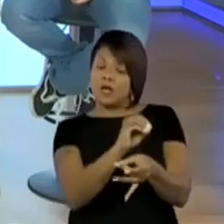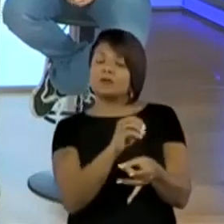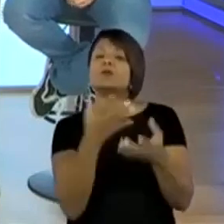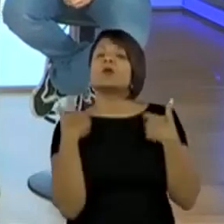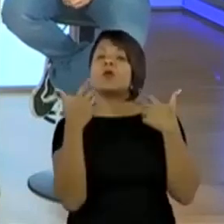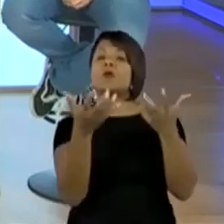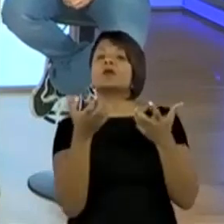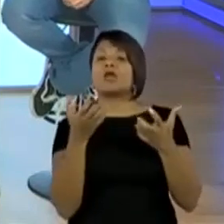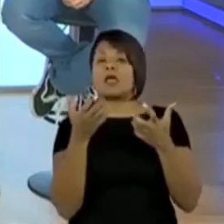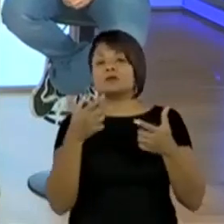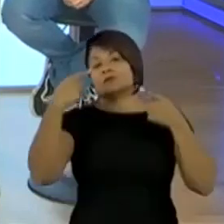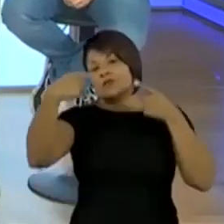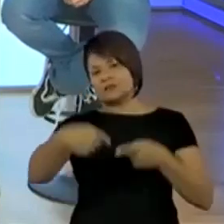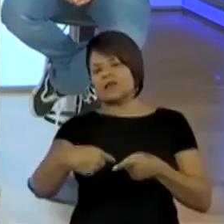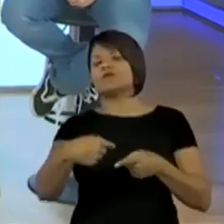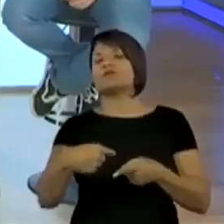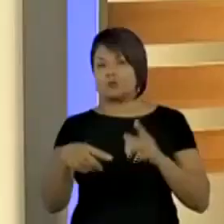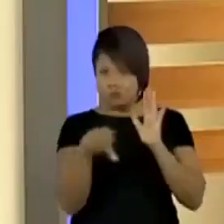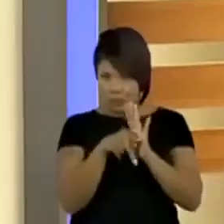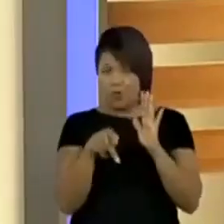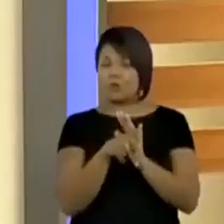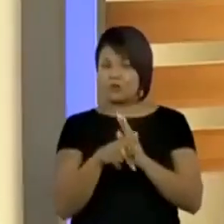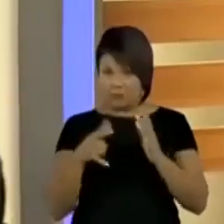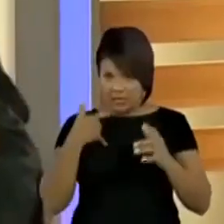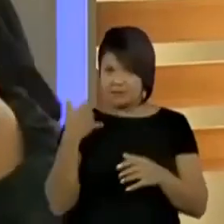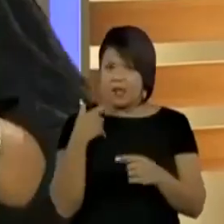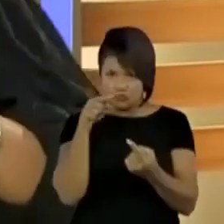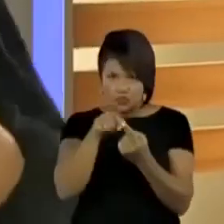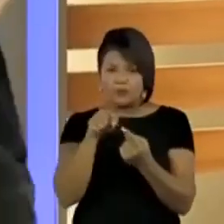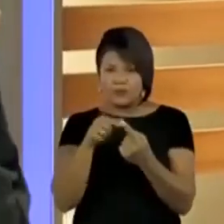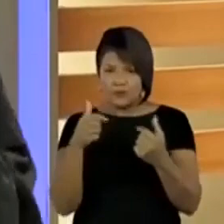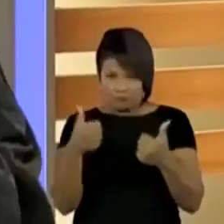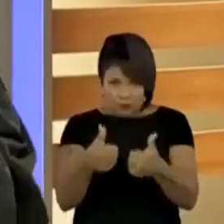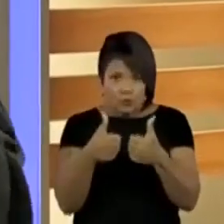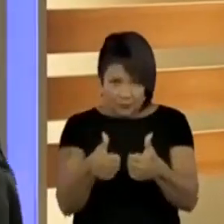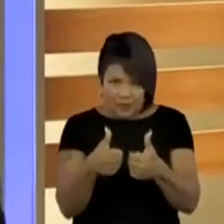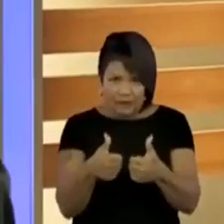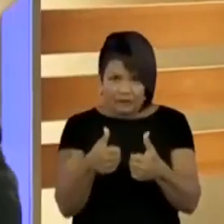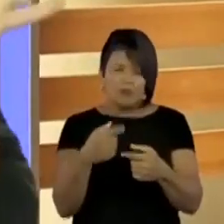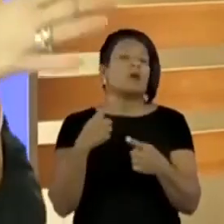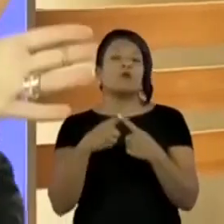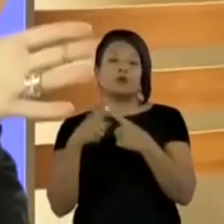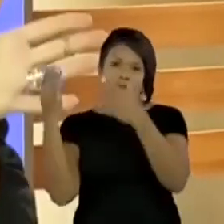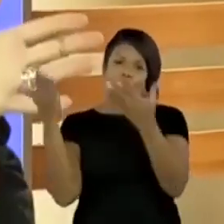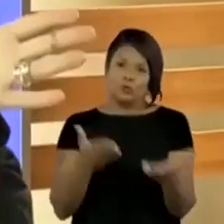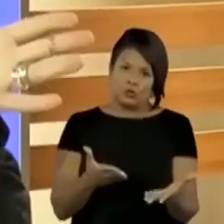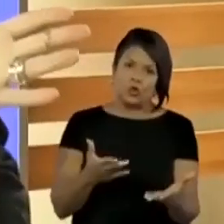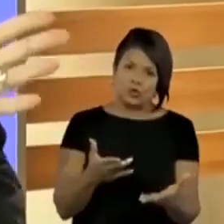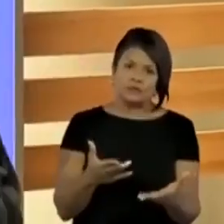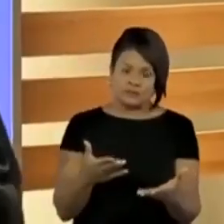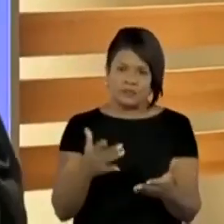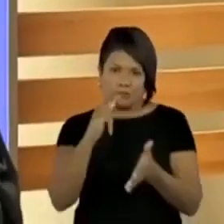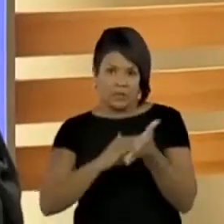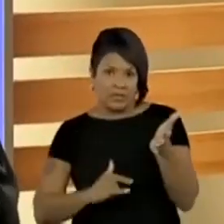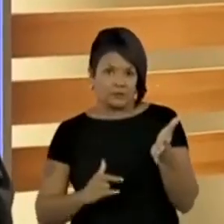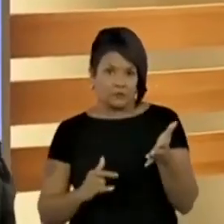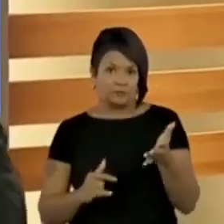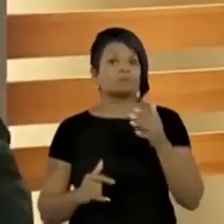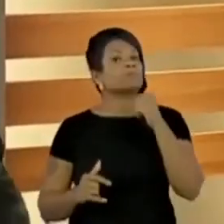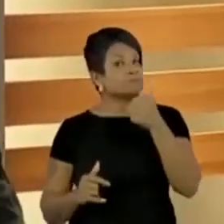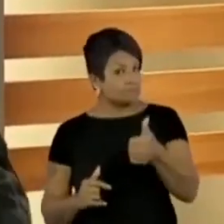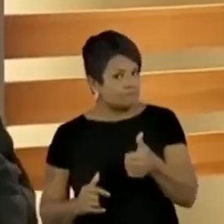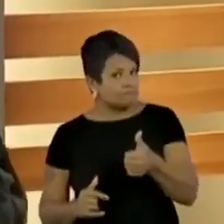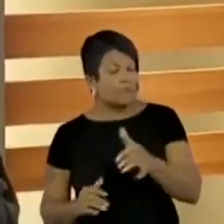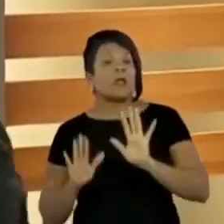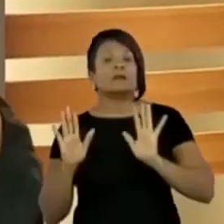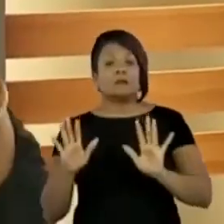nesse texto os desafios próprios para a idade. Tudo bem? Vocês conseguiram entender por que eu trouxe um texto desse? Então, agora a gente vai